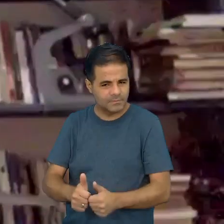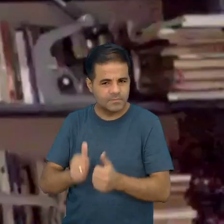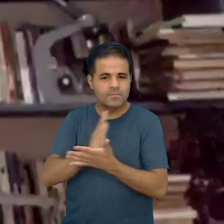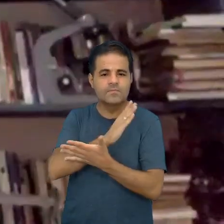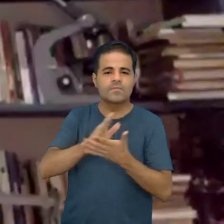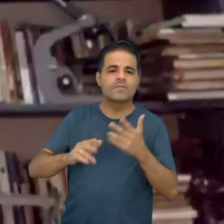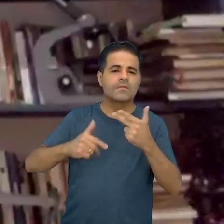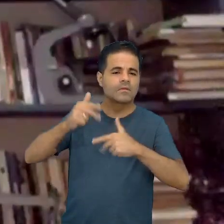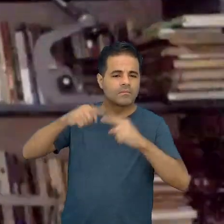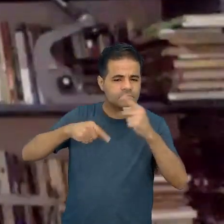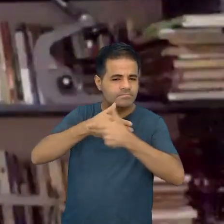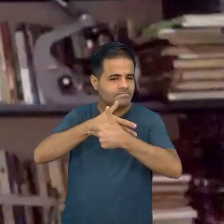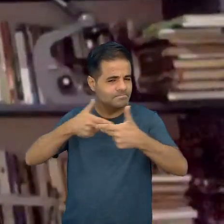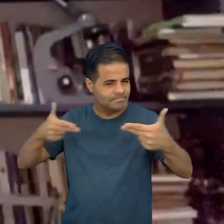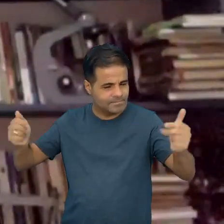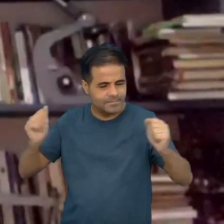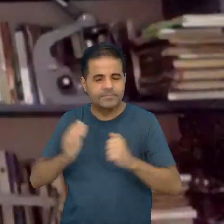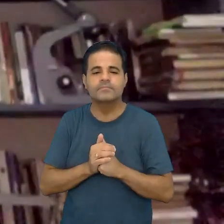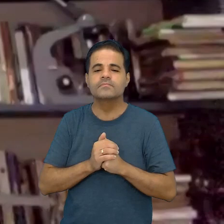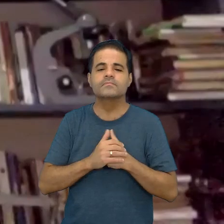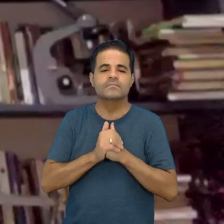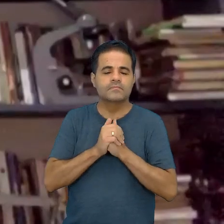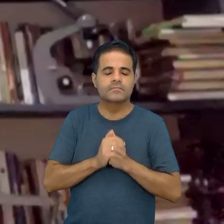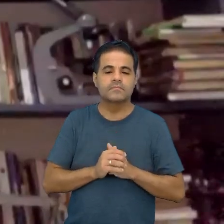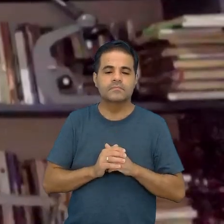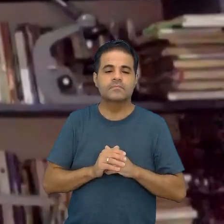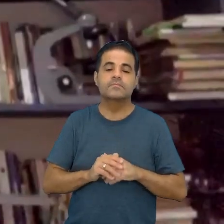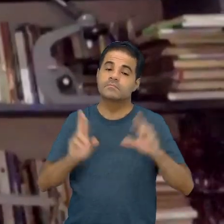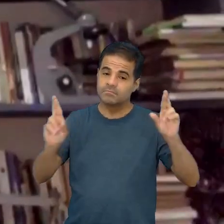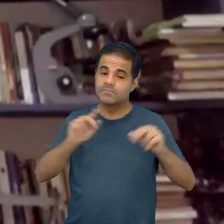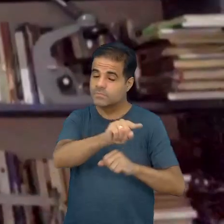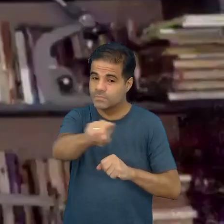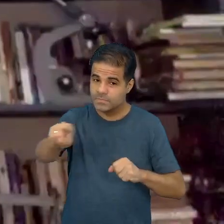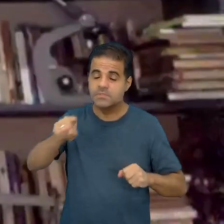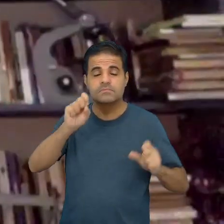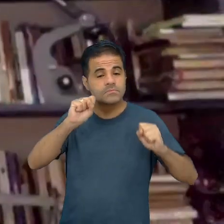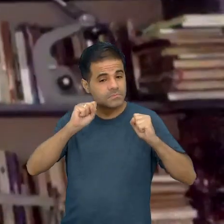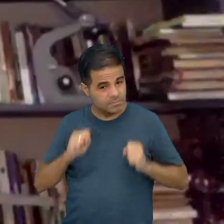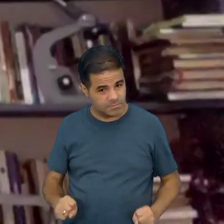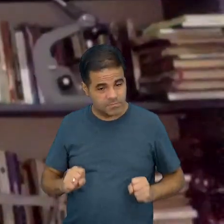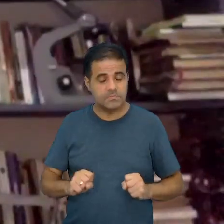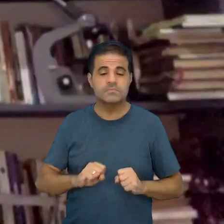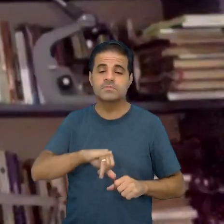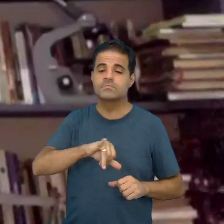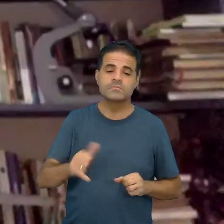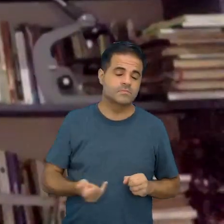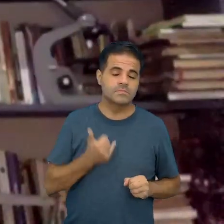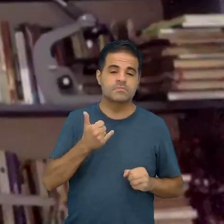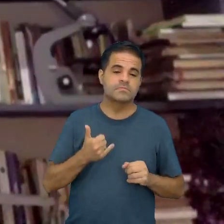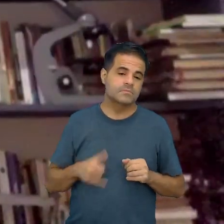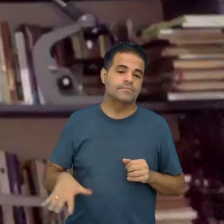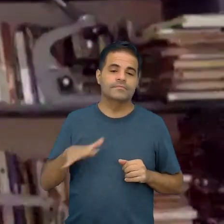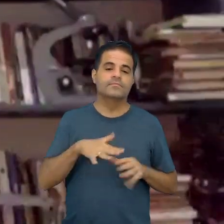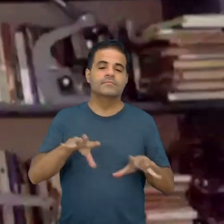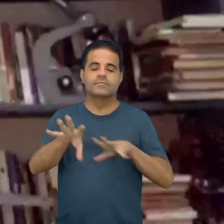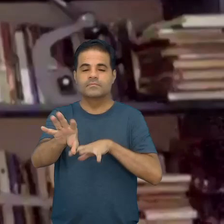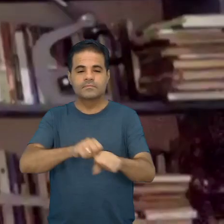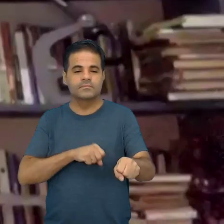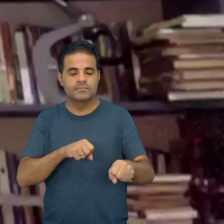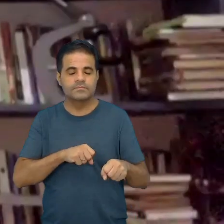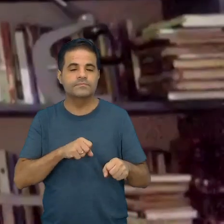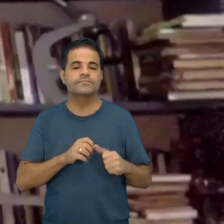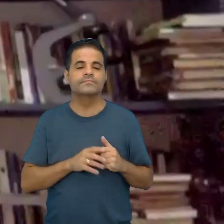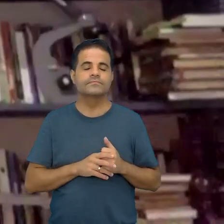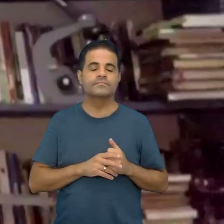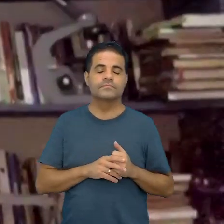alguns apetrechos ali, né, e espero que vocês possam aproveitar, né, a nossa formação de